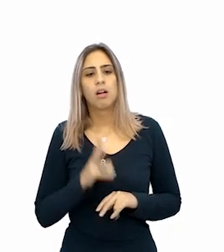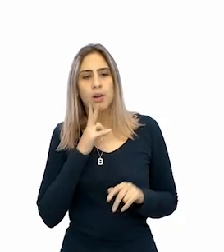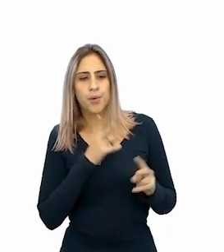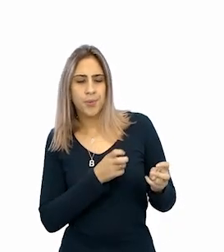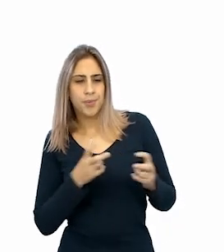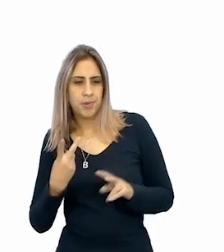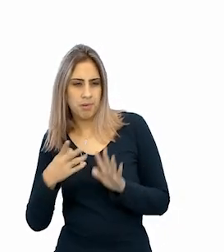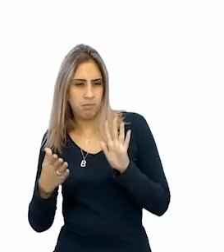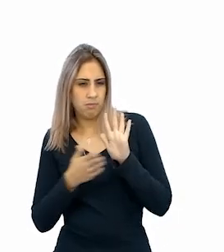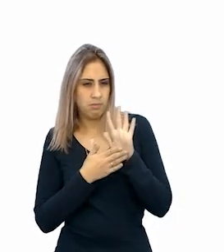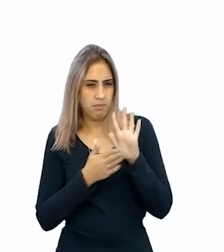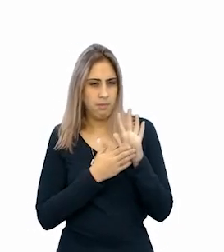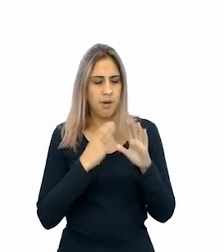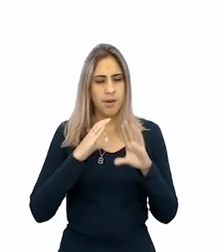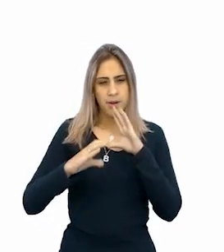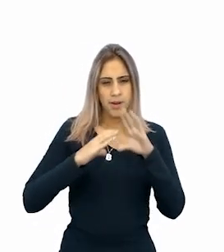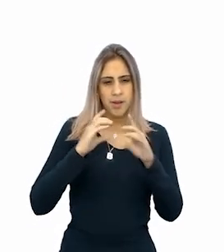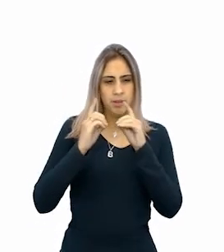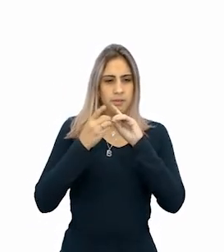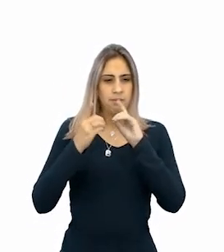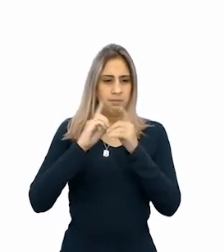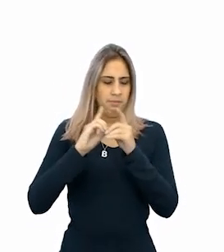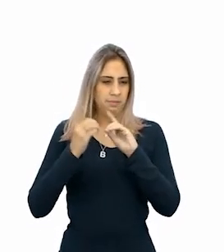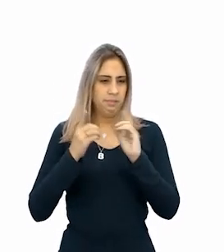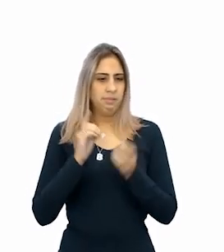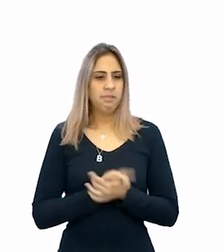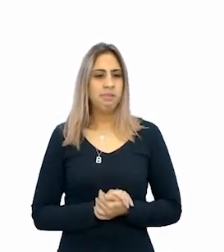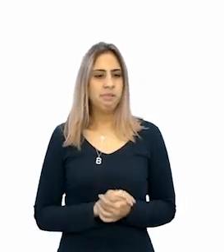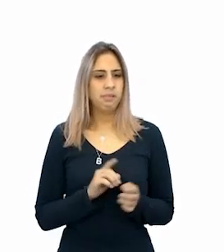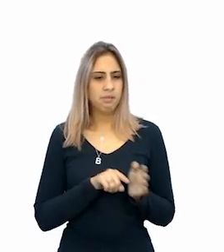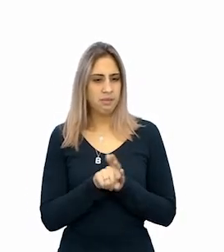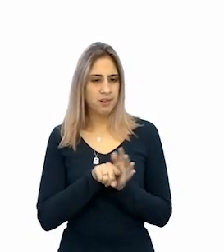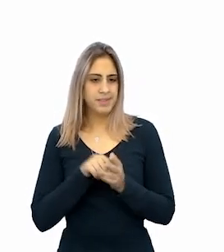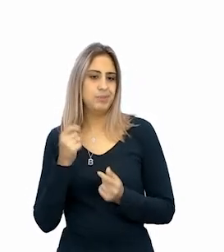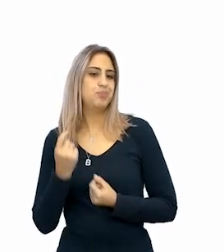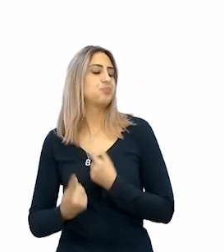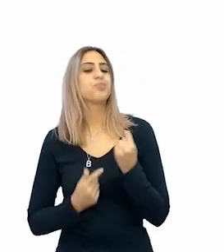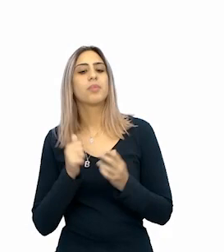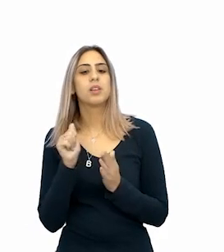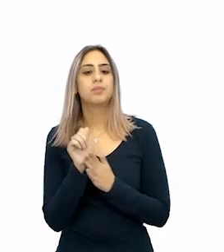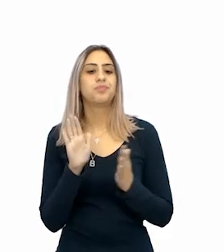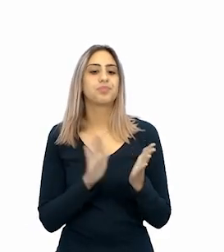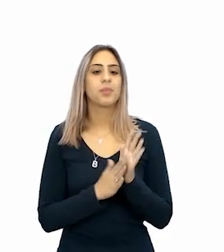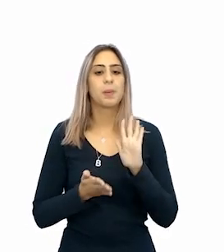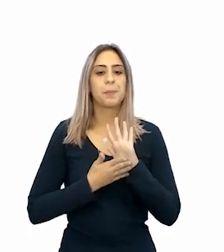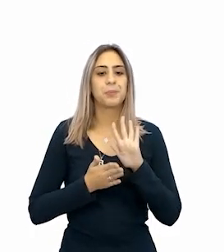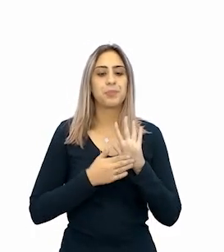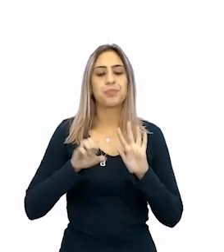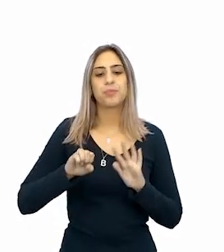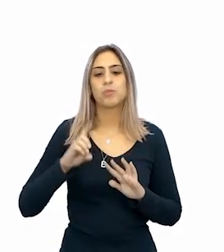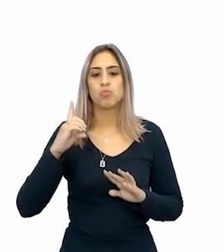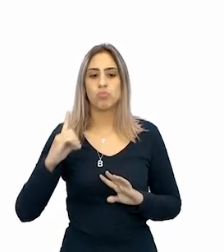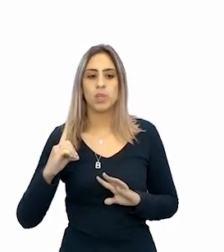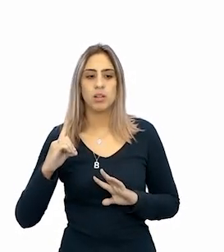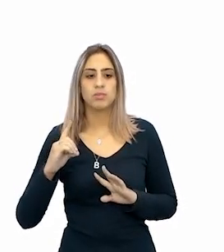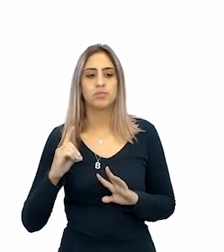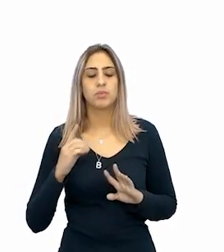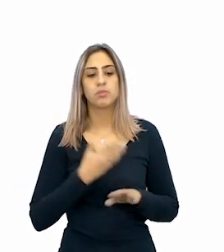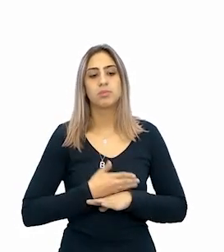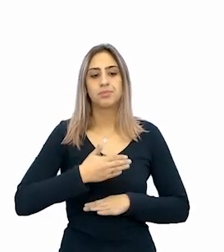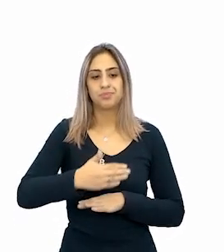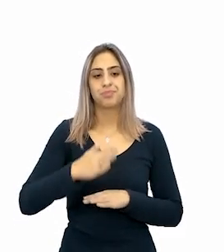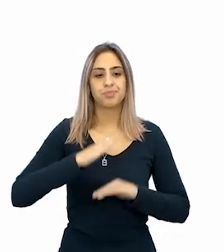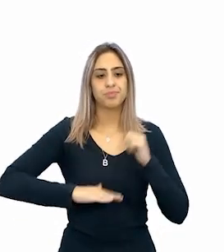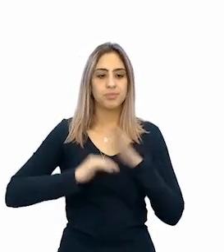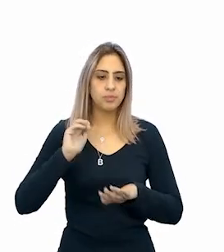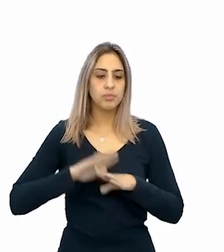considerando seus propósitos comunicativo e didático. Analisar algumas atividades propostas na sequência didática a